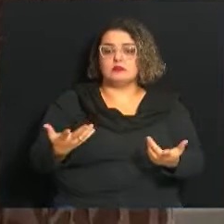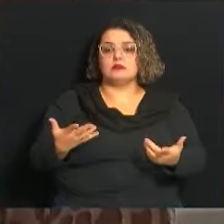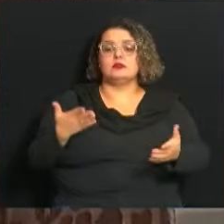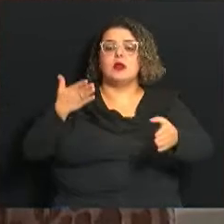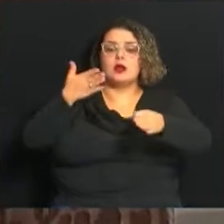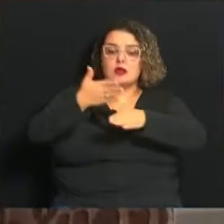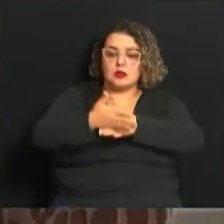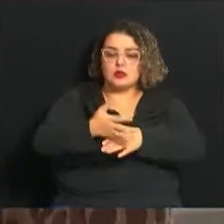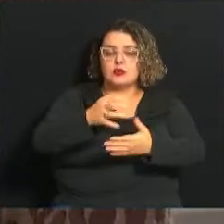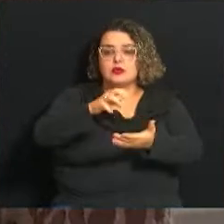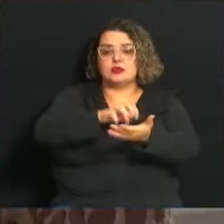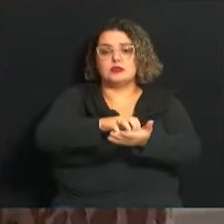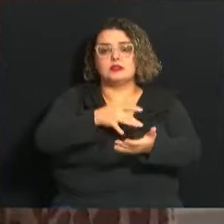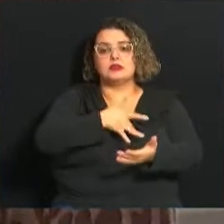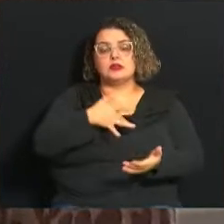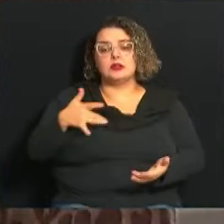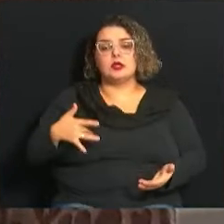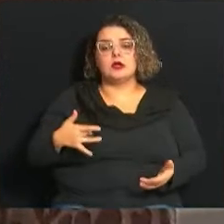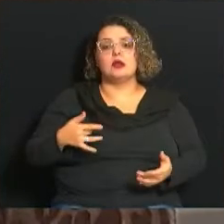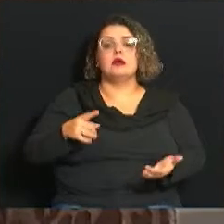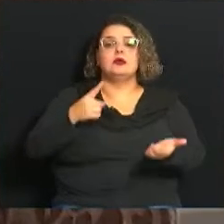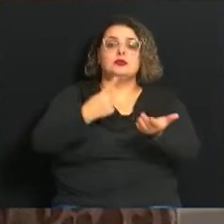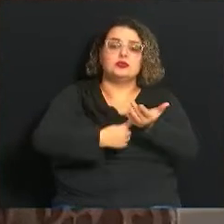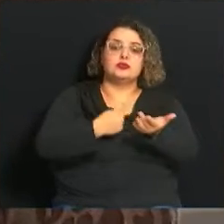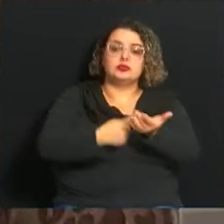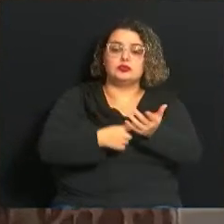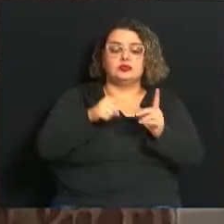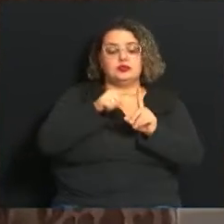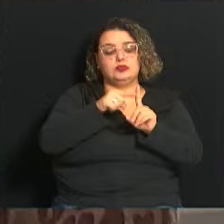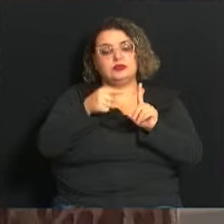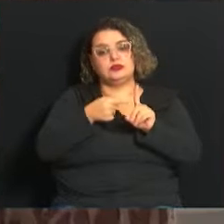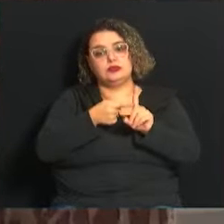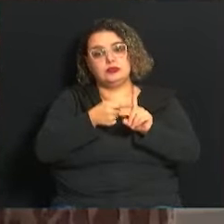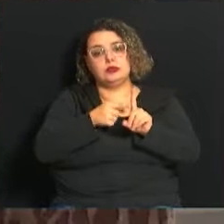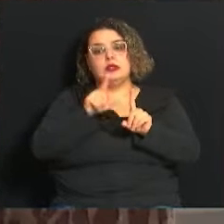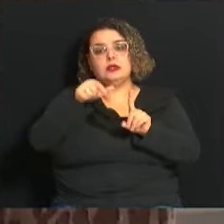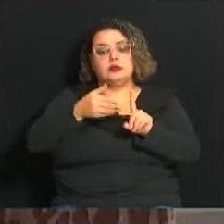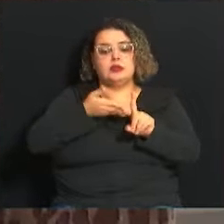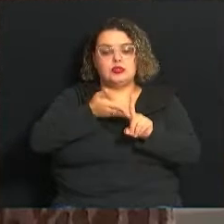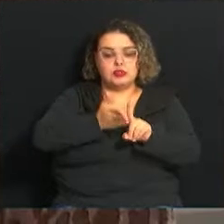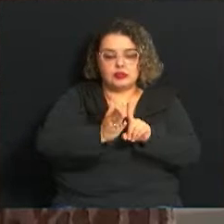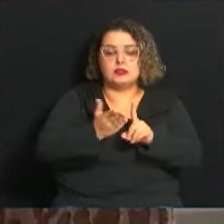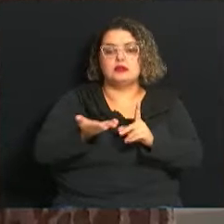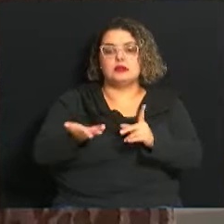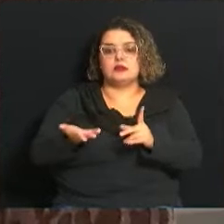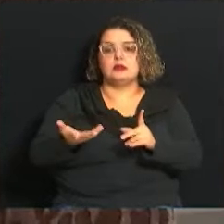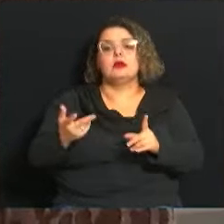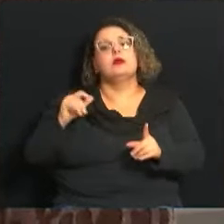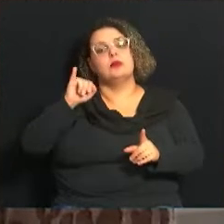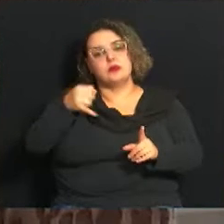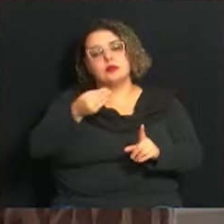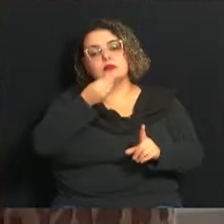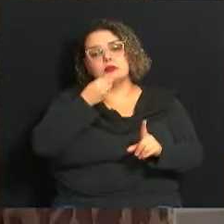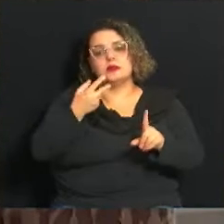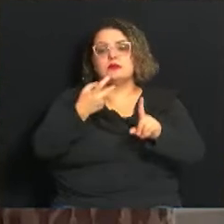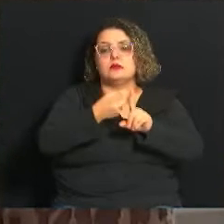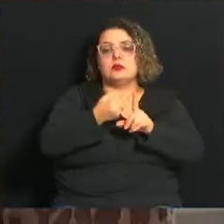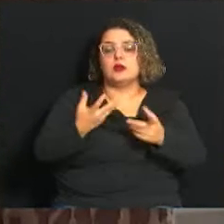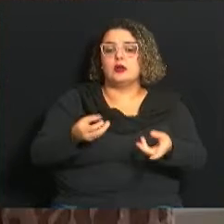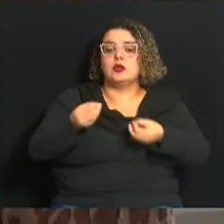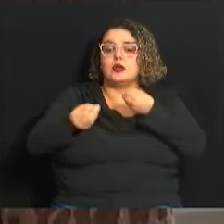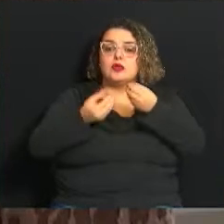de saúde, durante as consultas de pré-natal, de puericultura, aproveitem para se vacinar. Como está a cobertura para